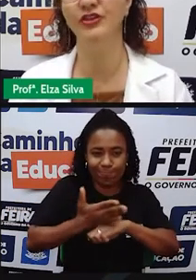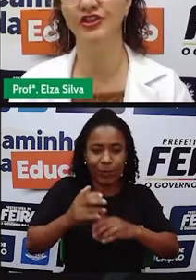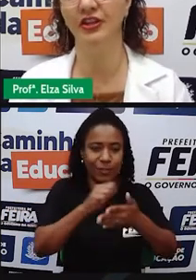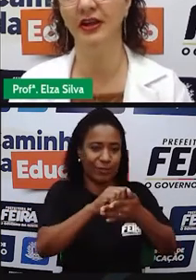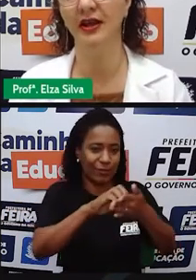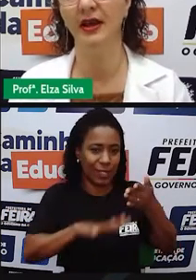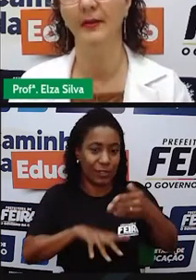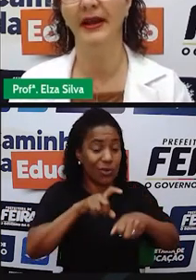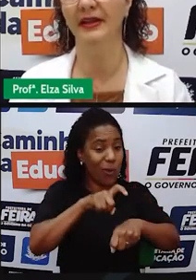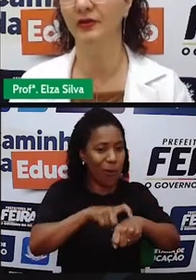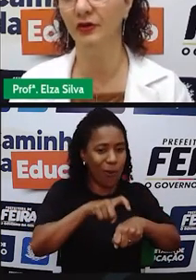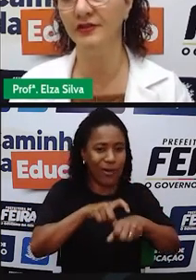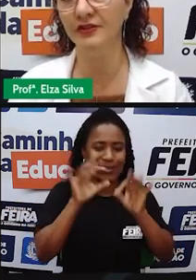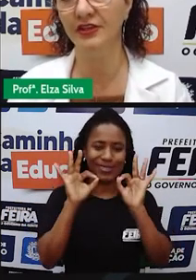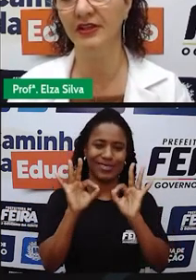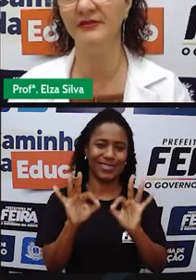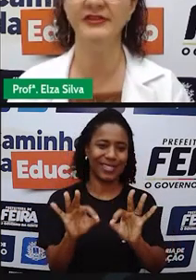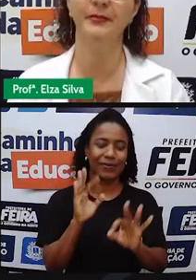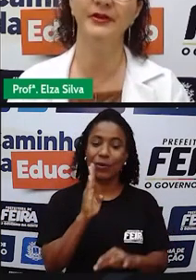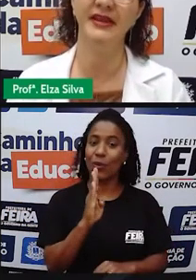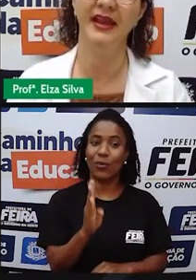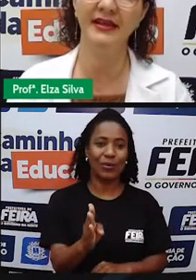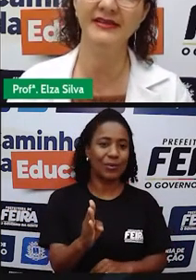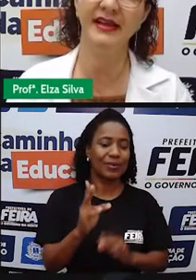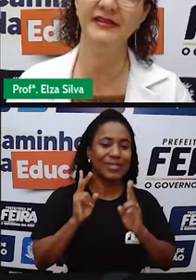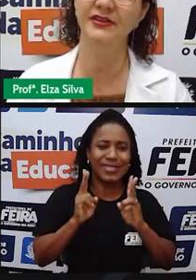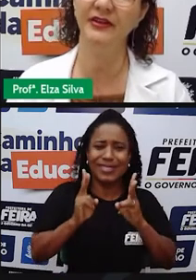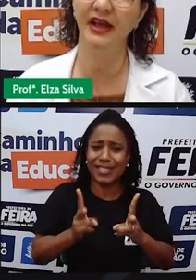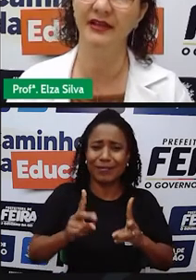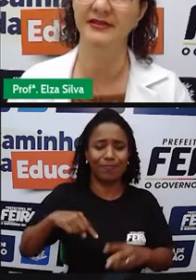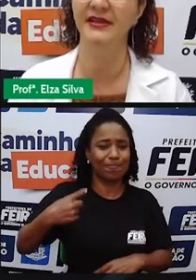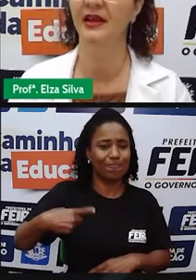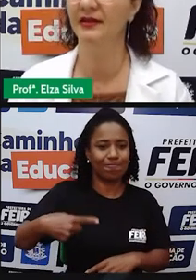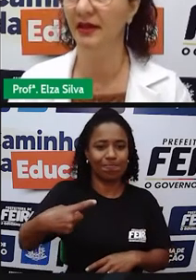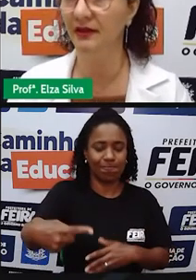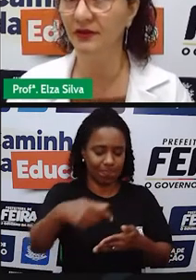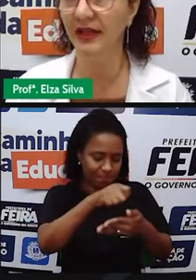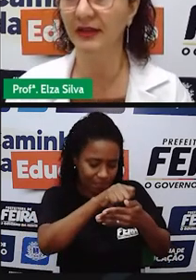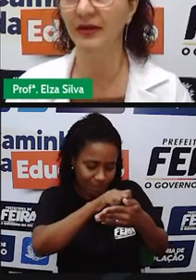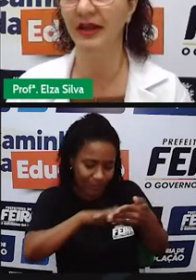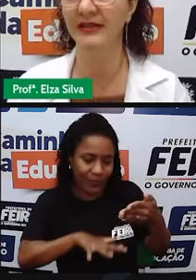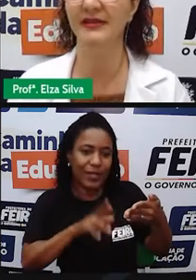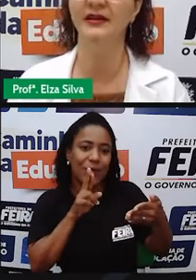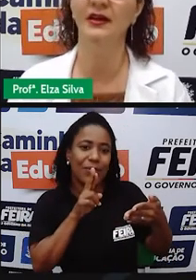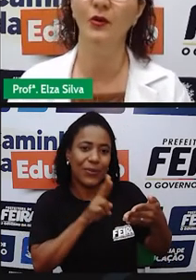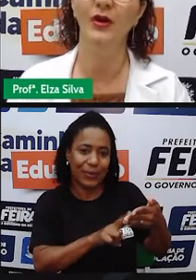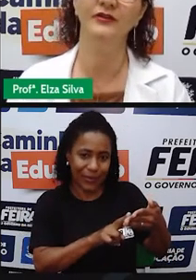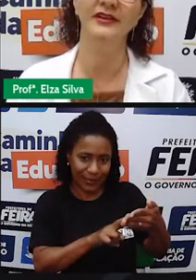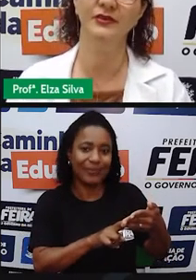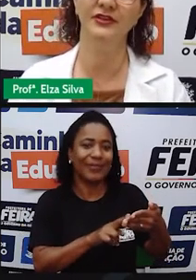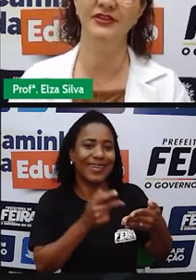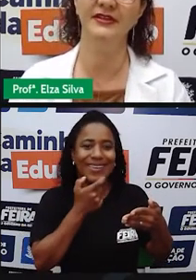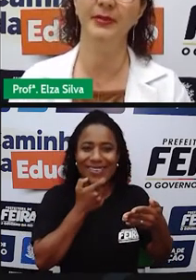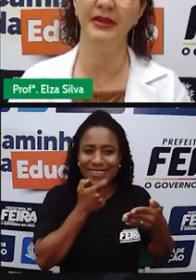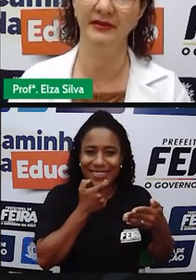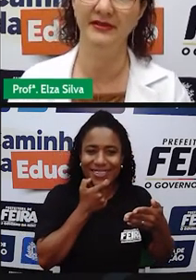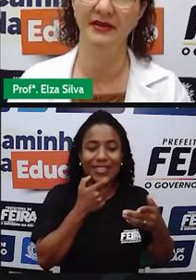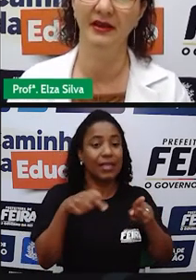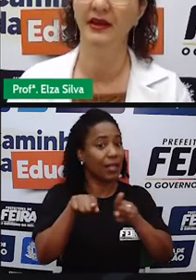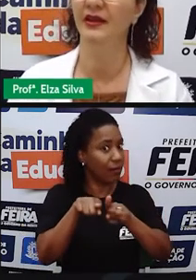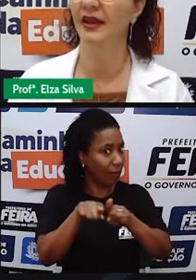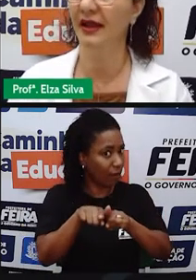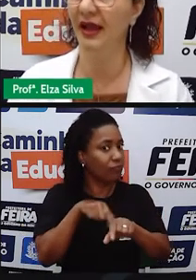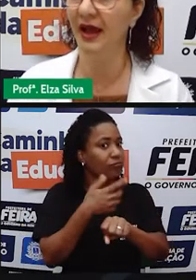sua rotina para que todos os dias você possa realizar as atividades, tanto da língua inglesa quanto das outras